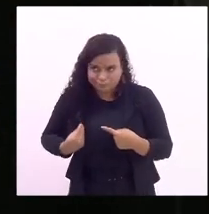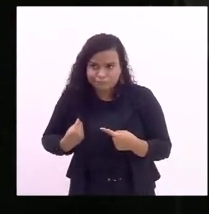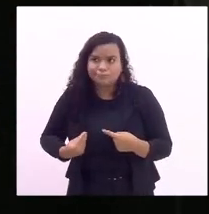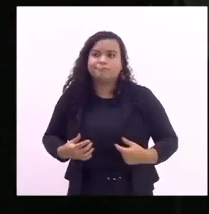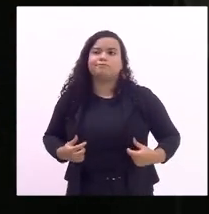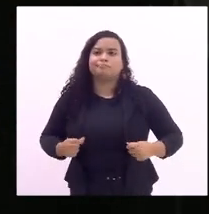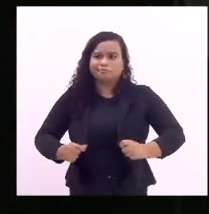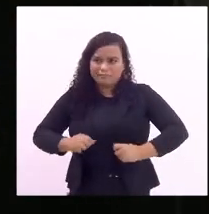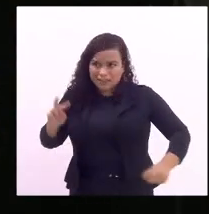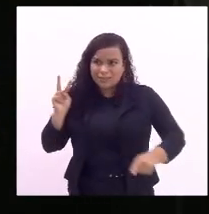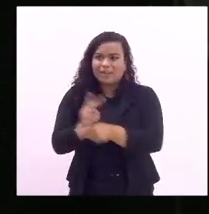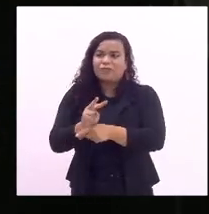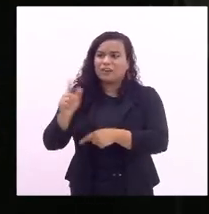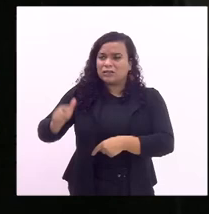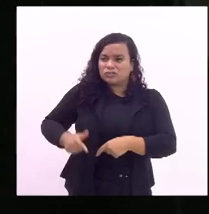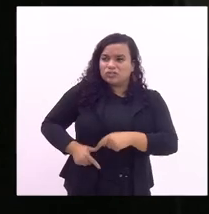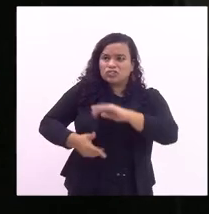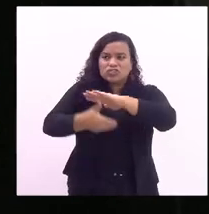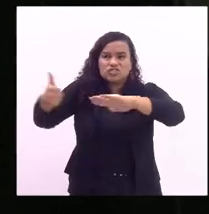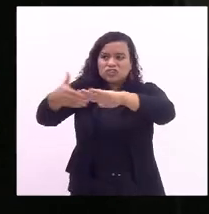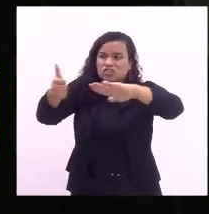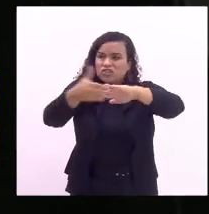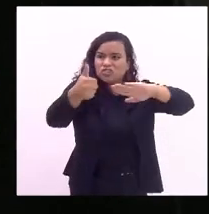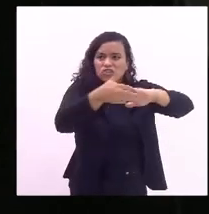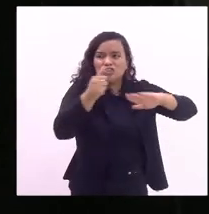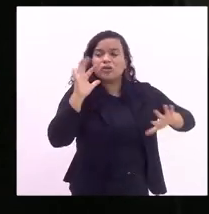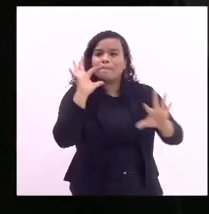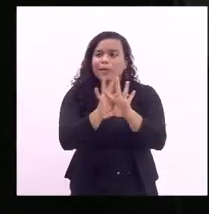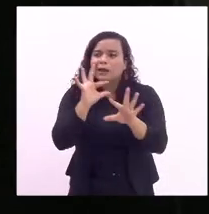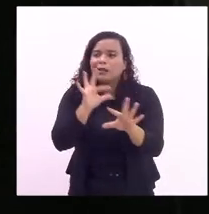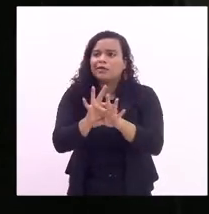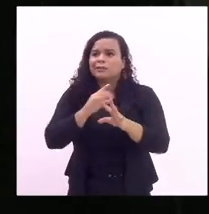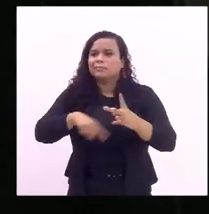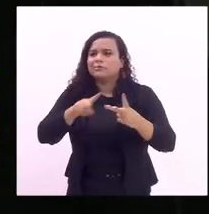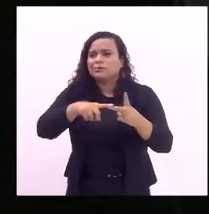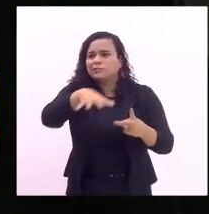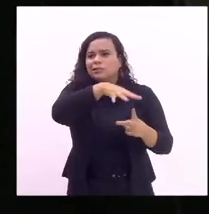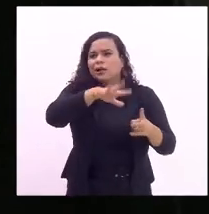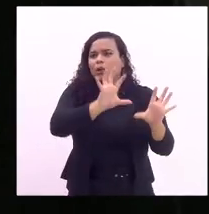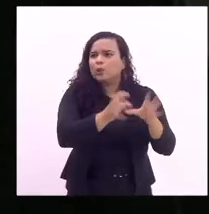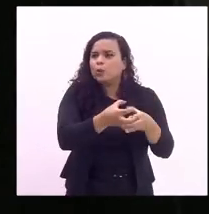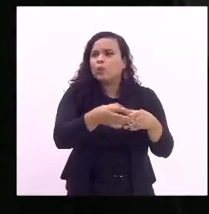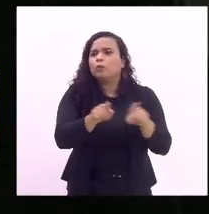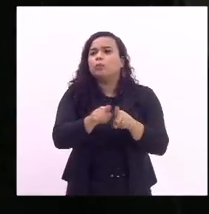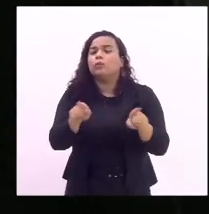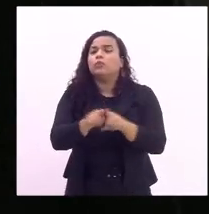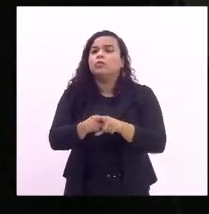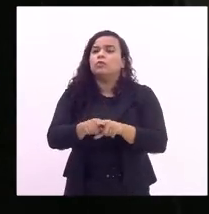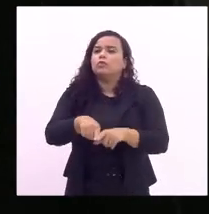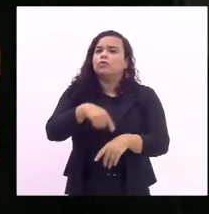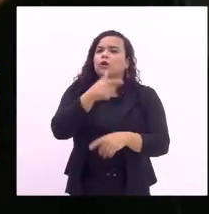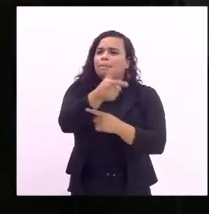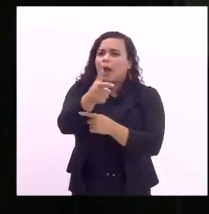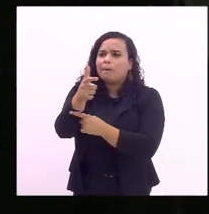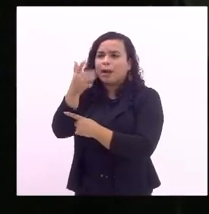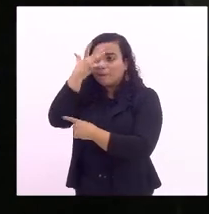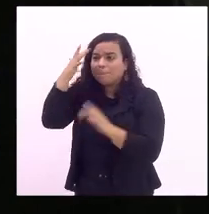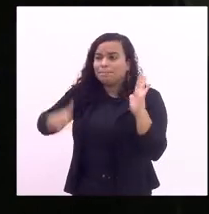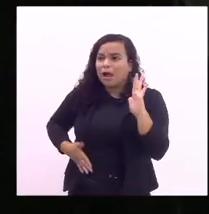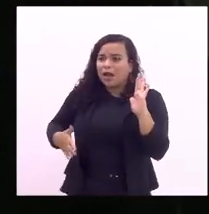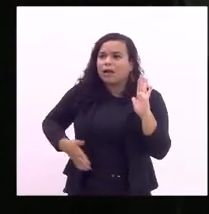que desarmem os milicianos, que desarmem os